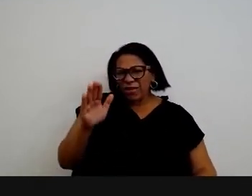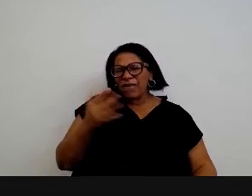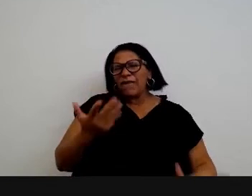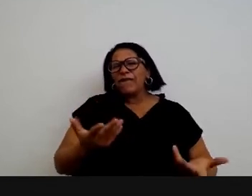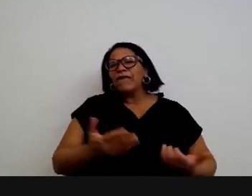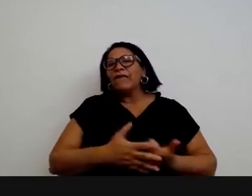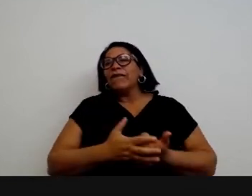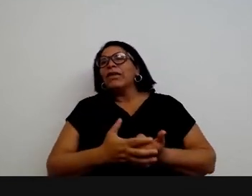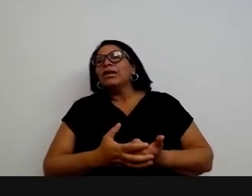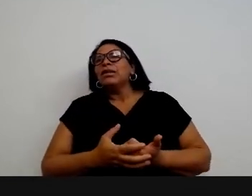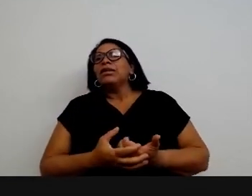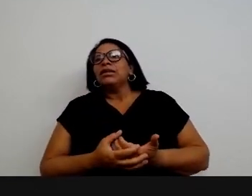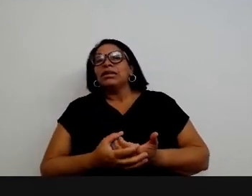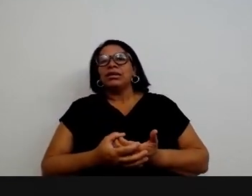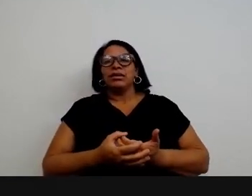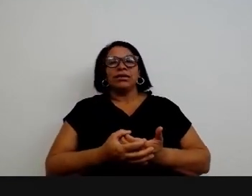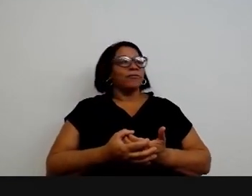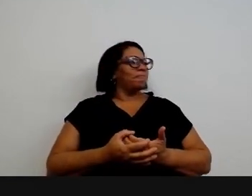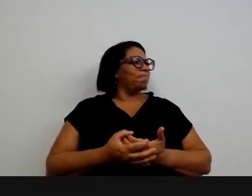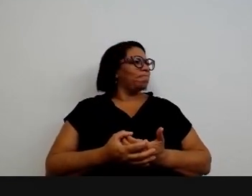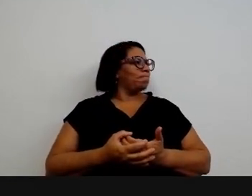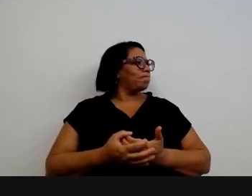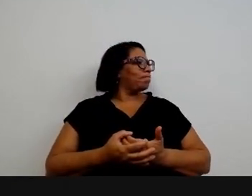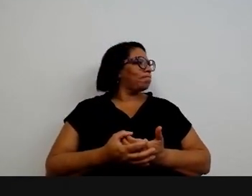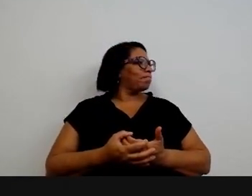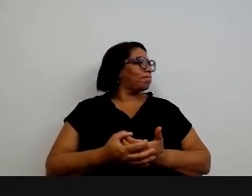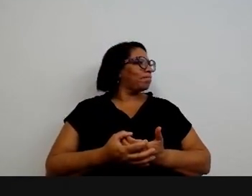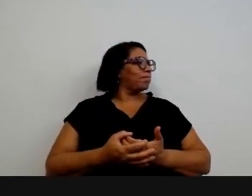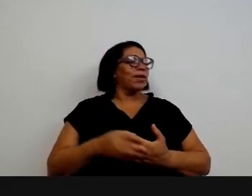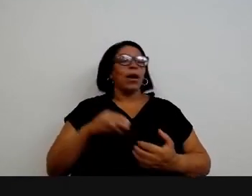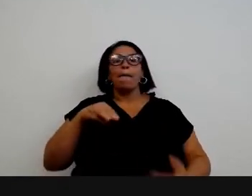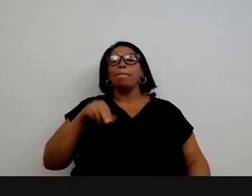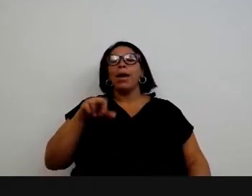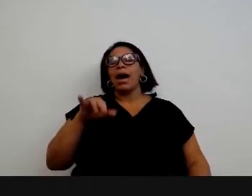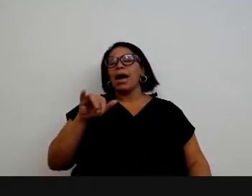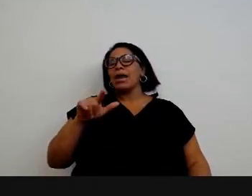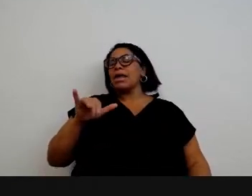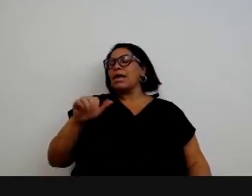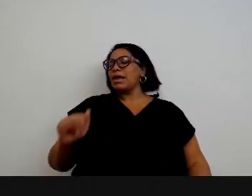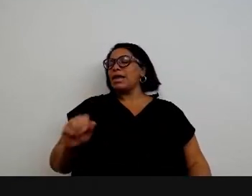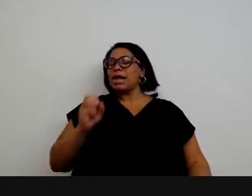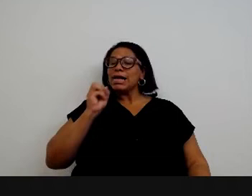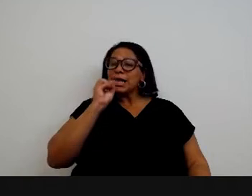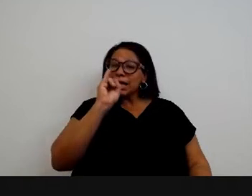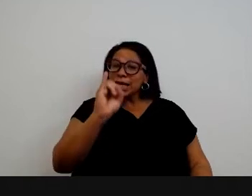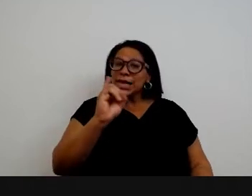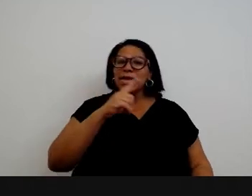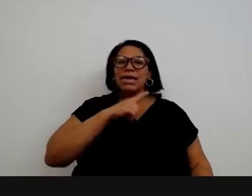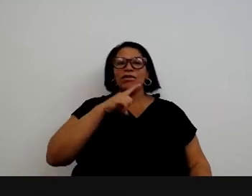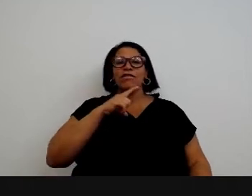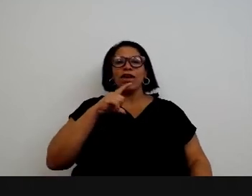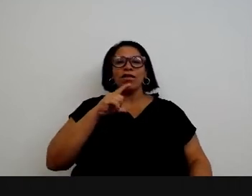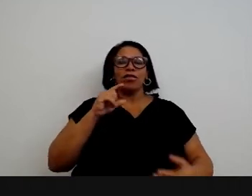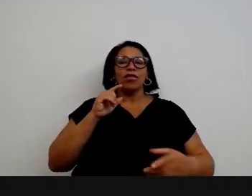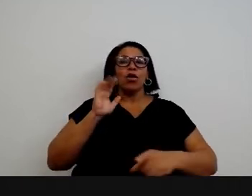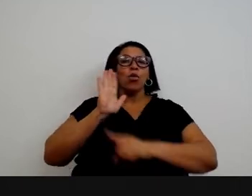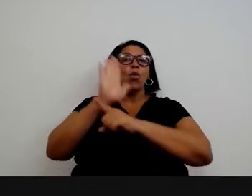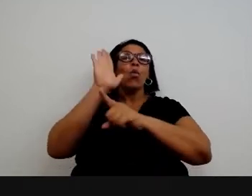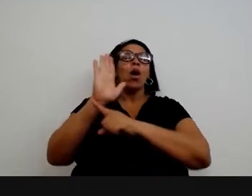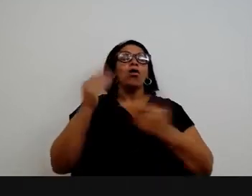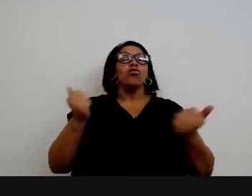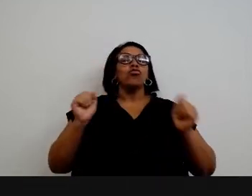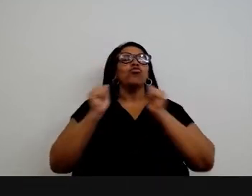Alisson. Obrigada, Ruth. E você, o que você acha disso, Marília? E se a gente tivesse todo mundo envolvido numa